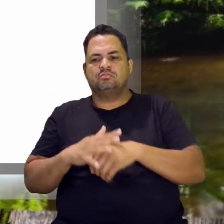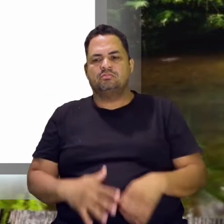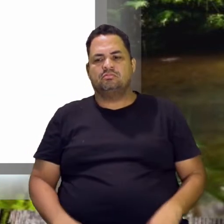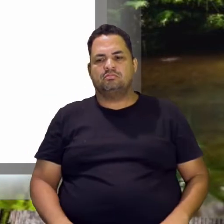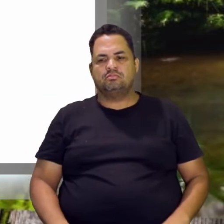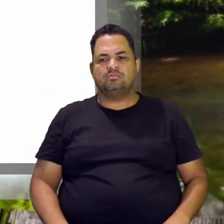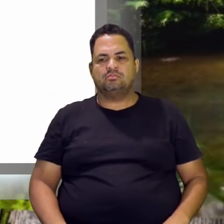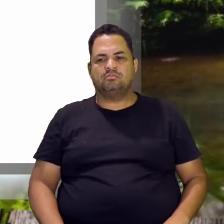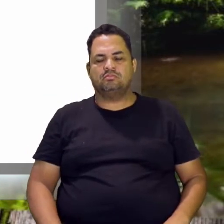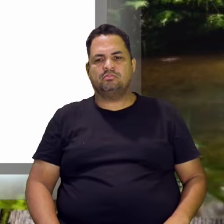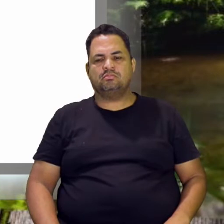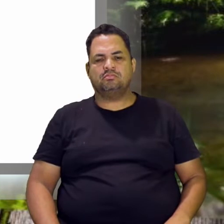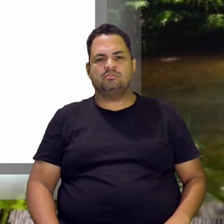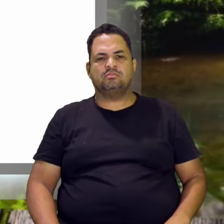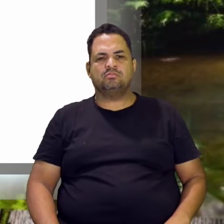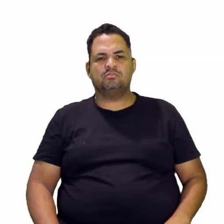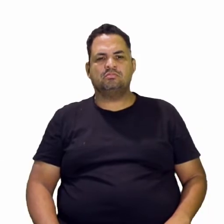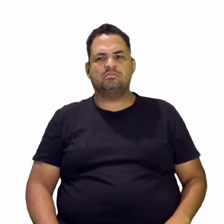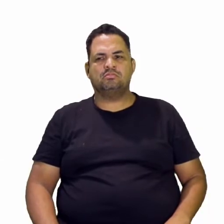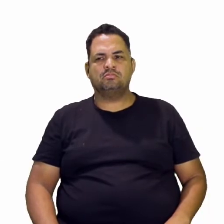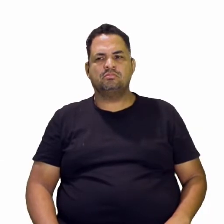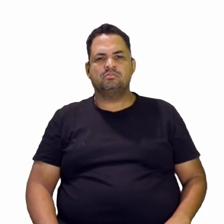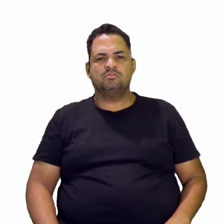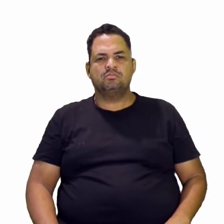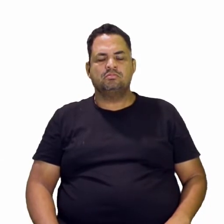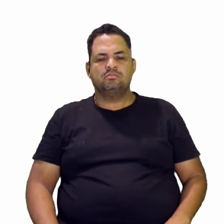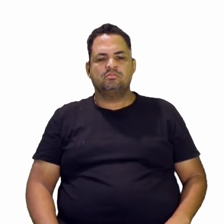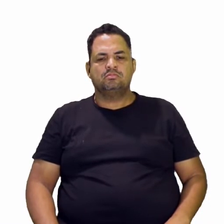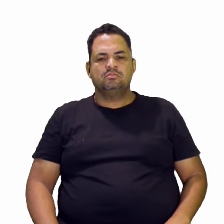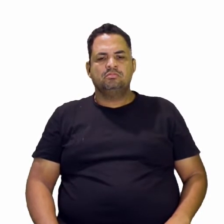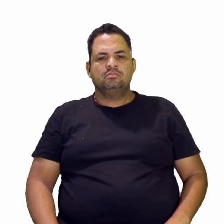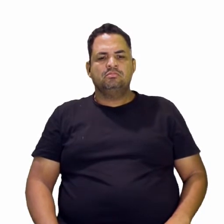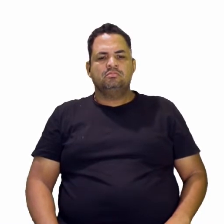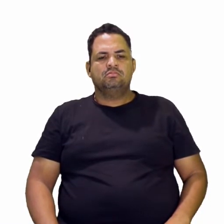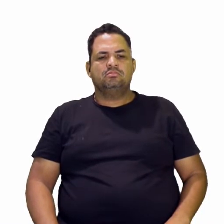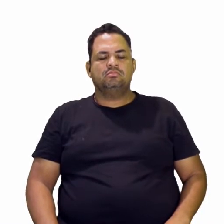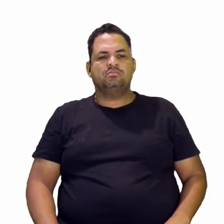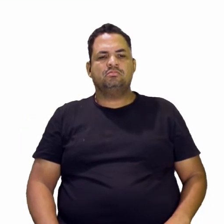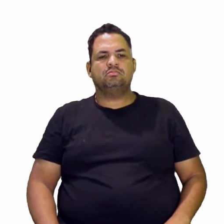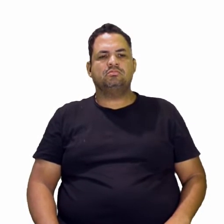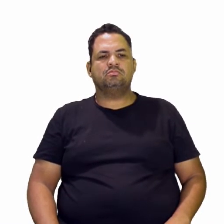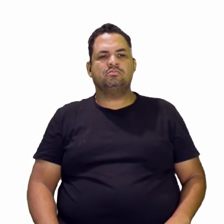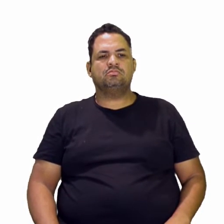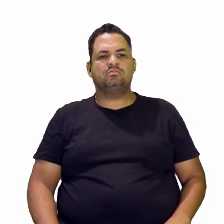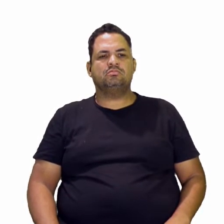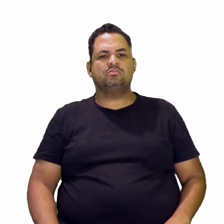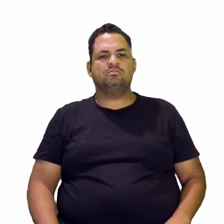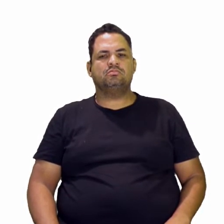proteção, tá bom? Vamos pro quadro?